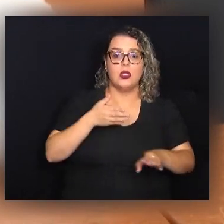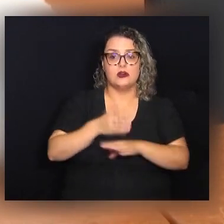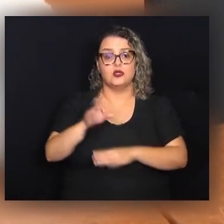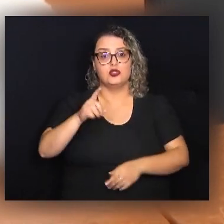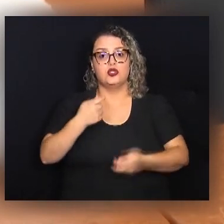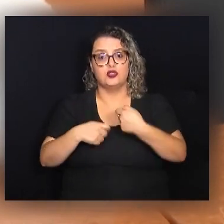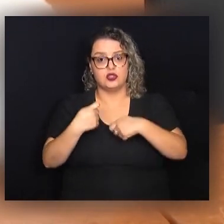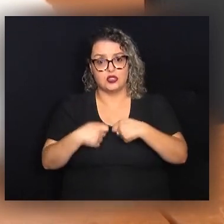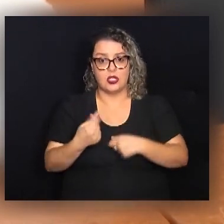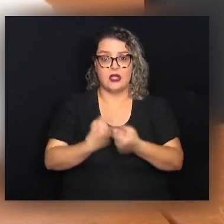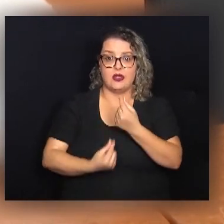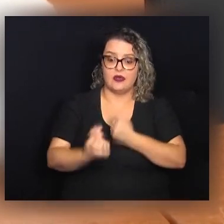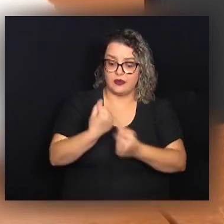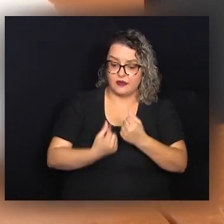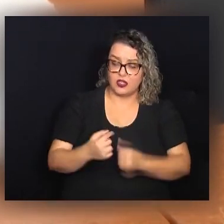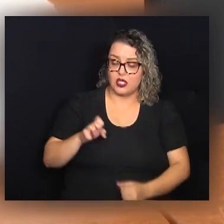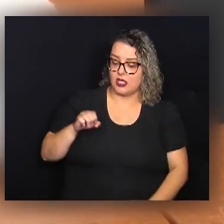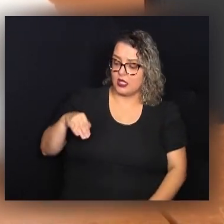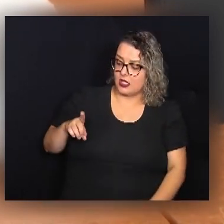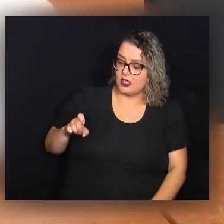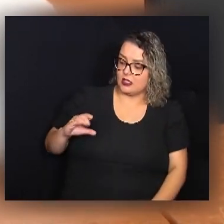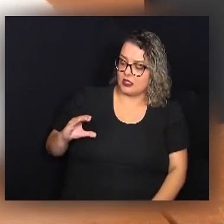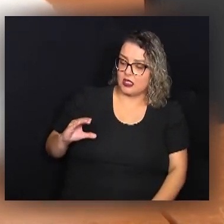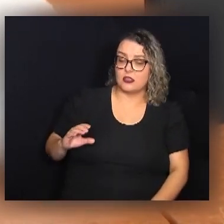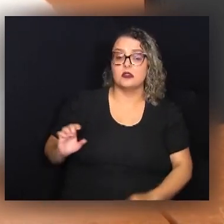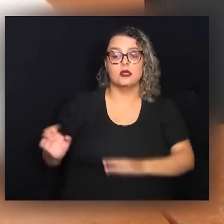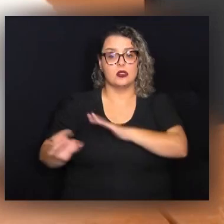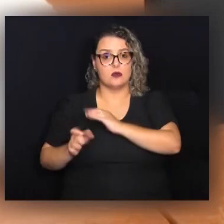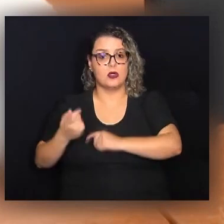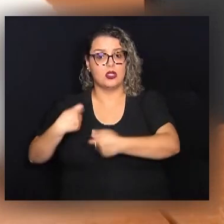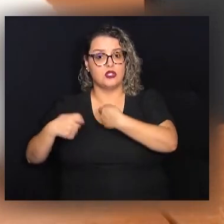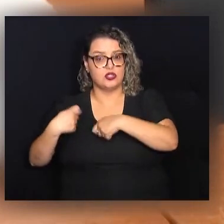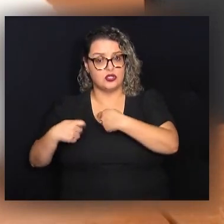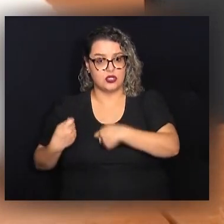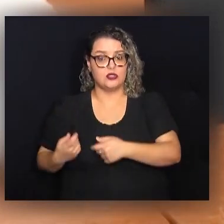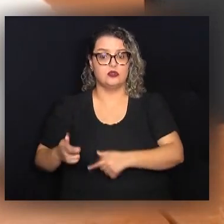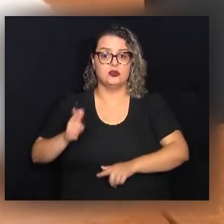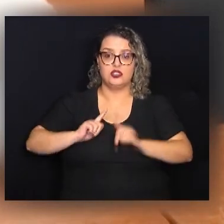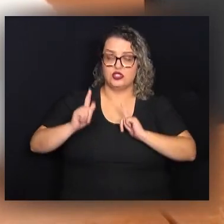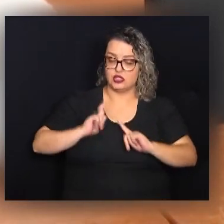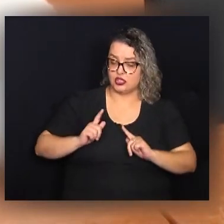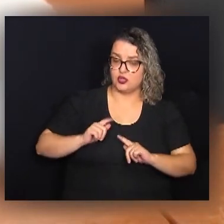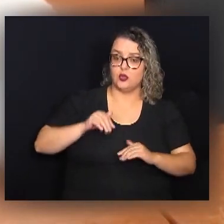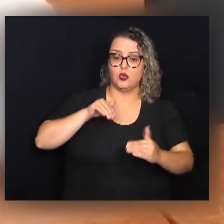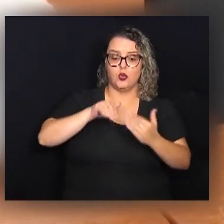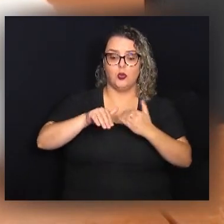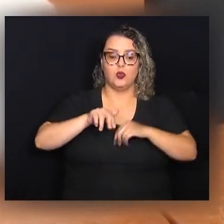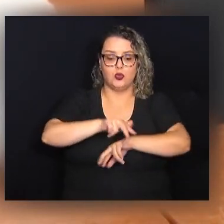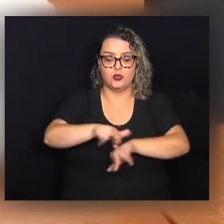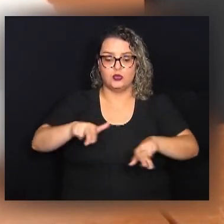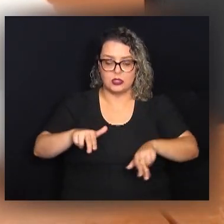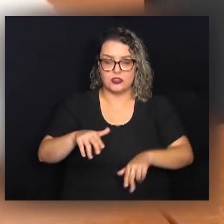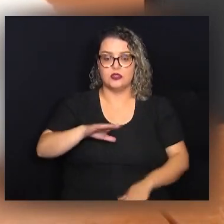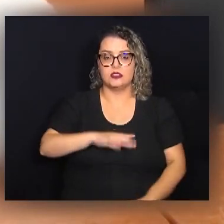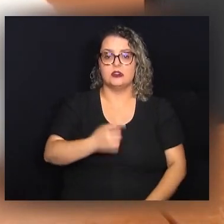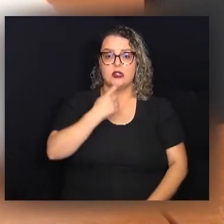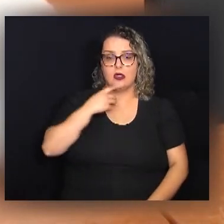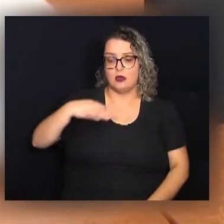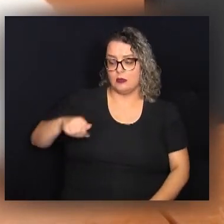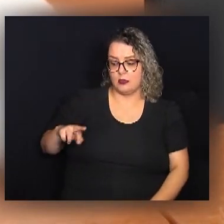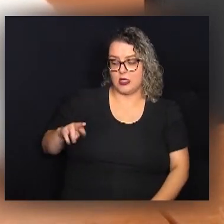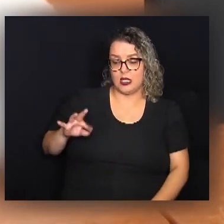pública da Comissão Permanente de Mobilidade Urbana e Planejamento Viário foi realizada no plenarinho da Câmara, na manhã da